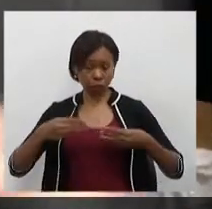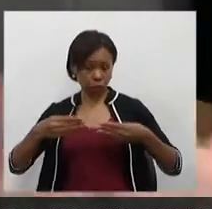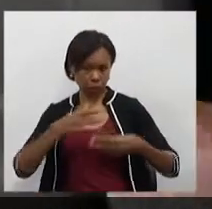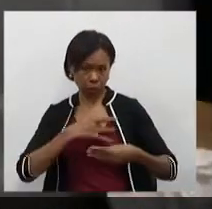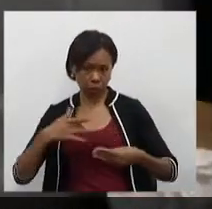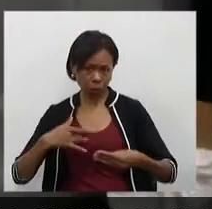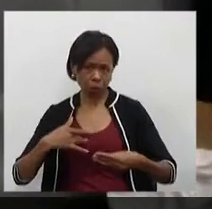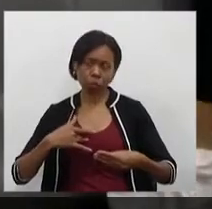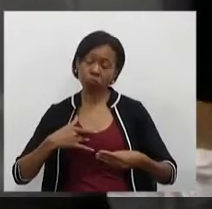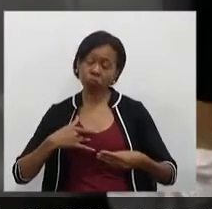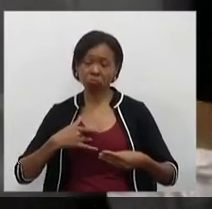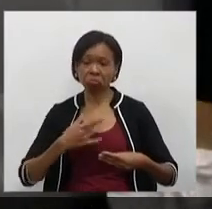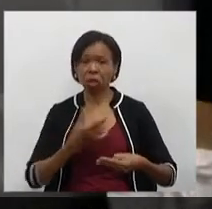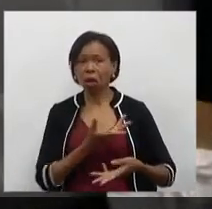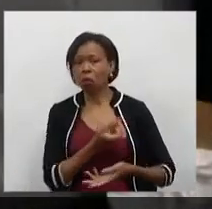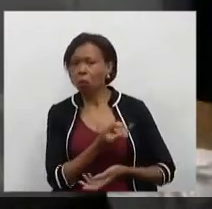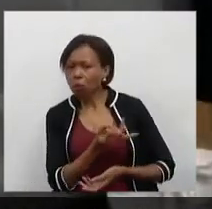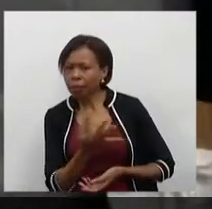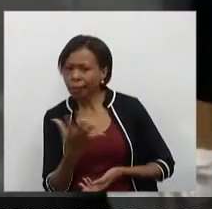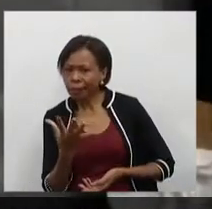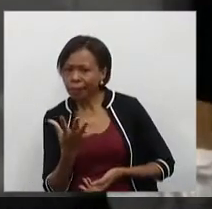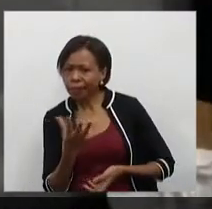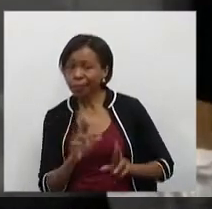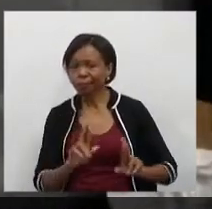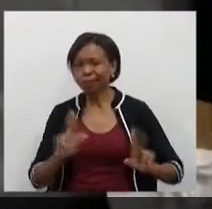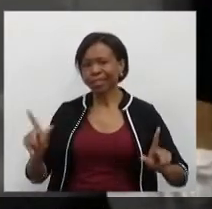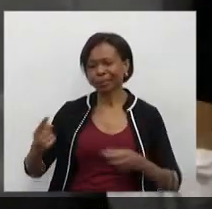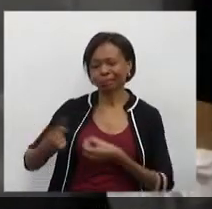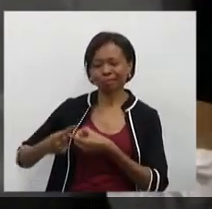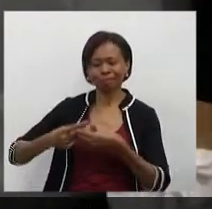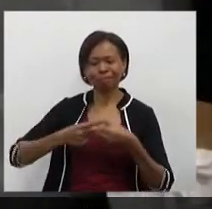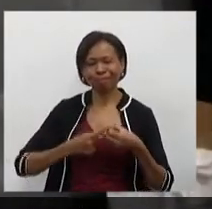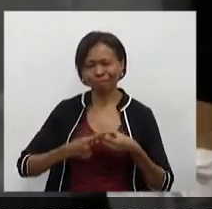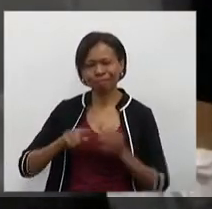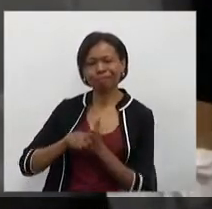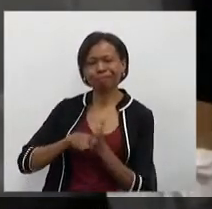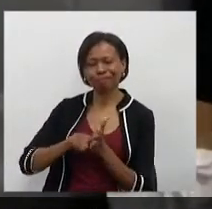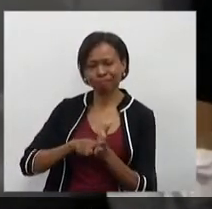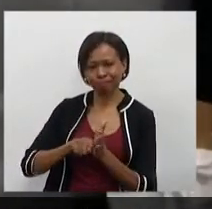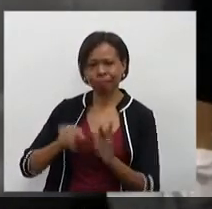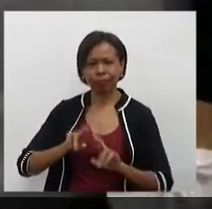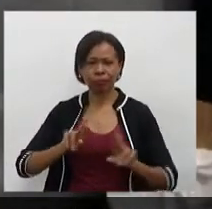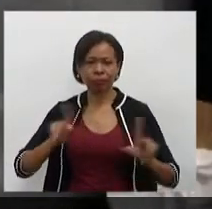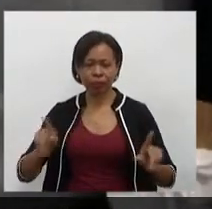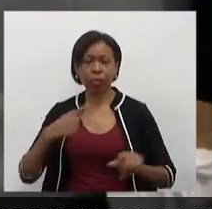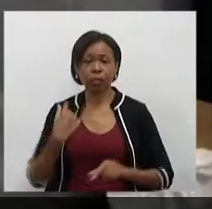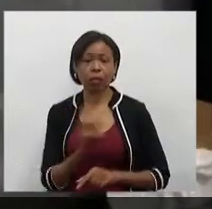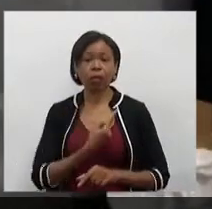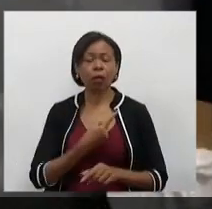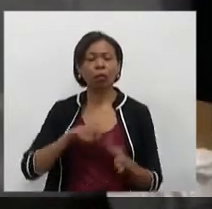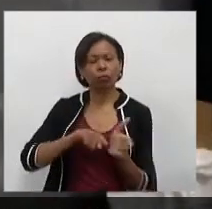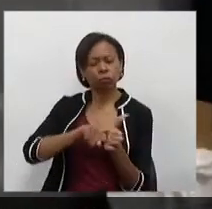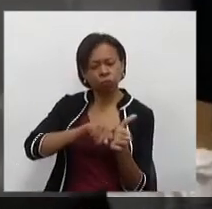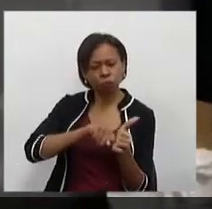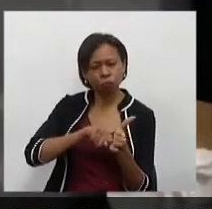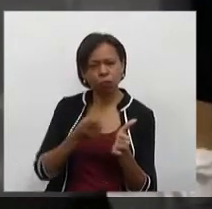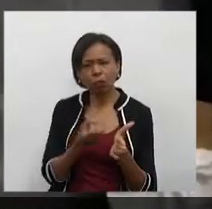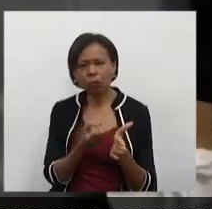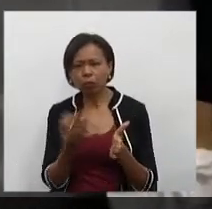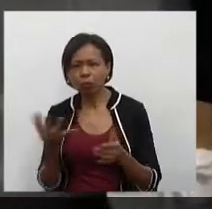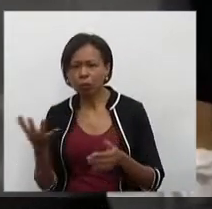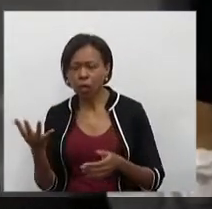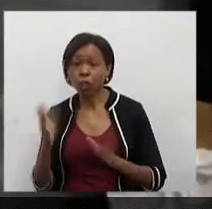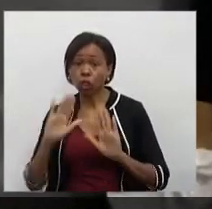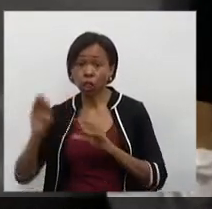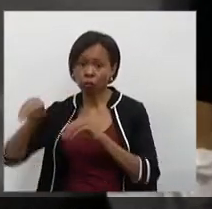que são muito maiores, né? Então, o que nós fizemos? A gente fez, né, o levantamento desse quantitativo e já encaminhamos